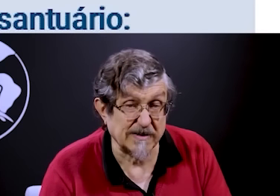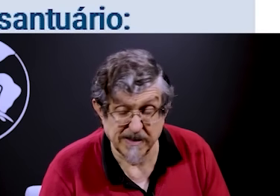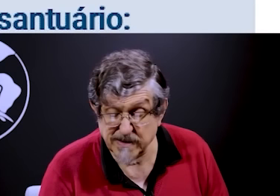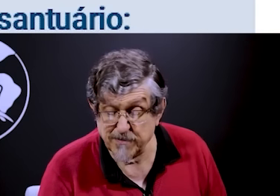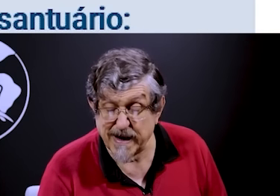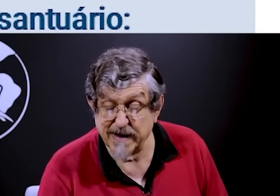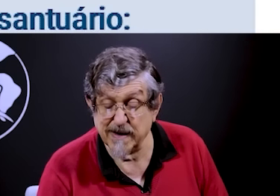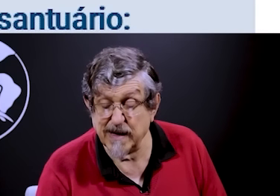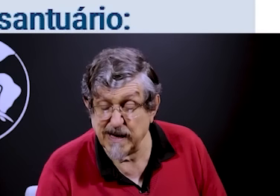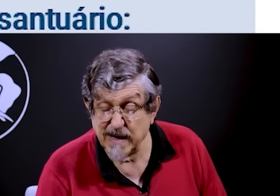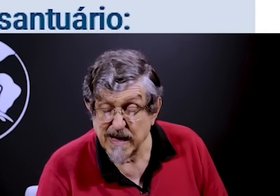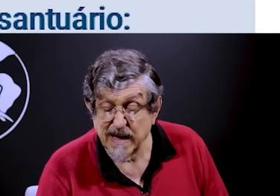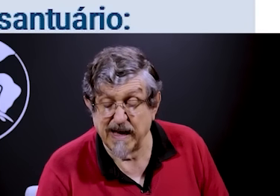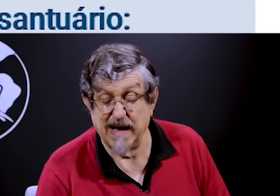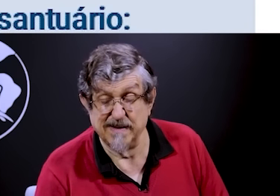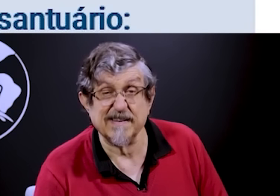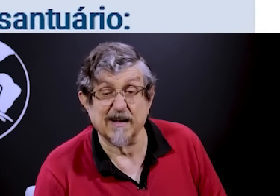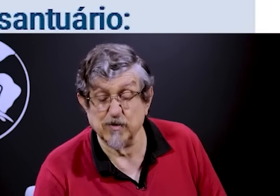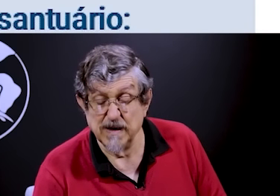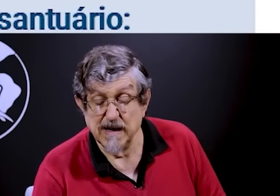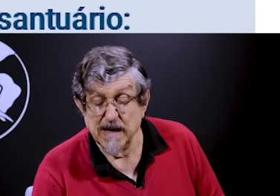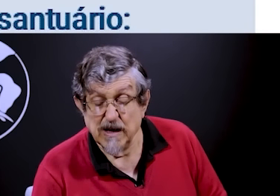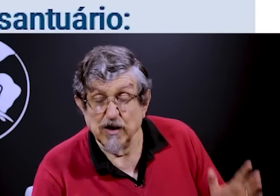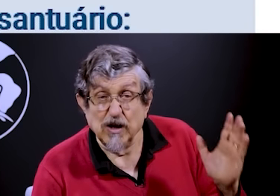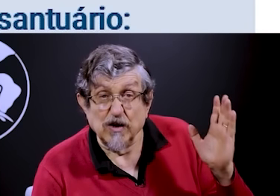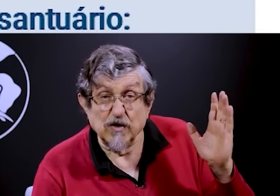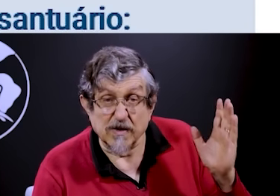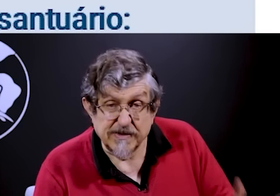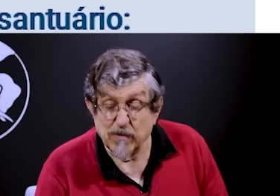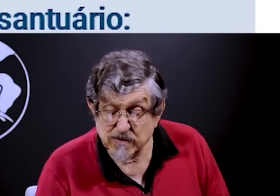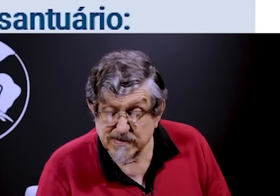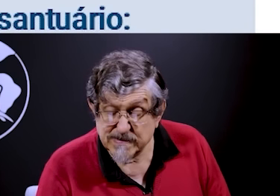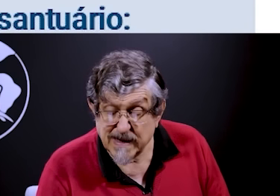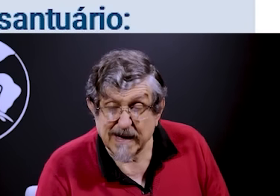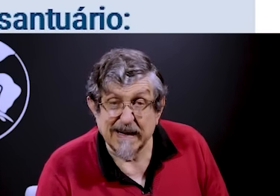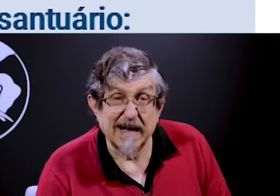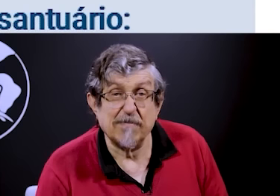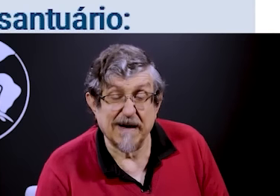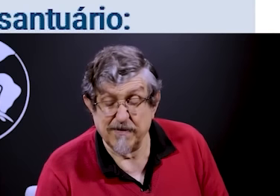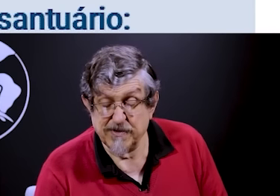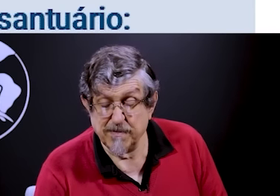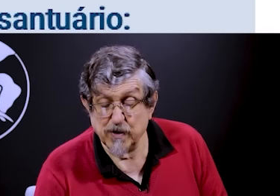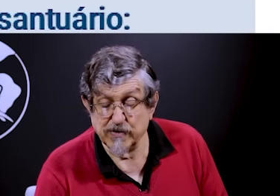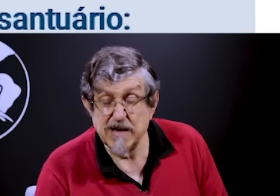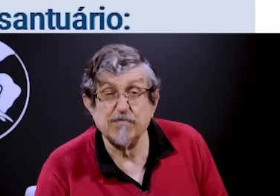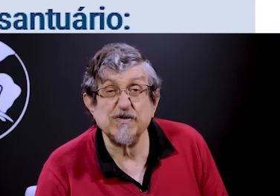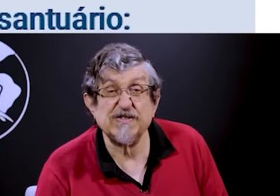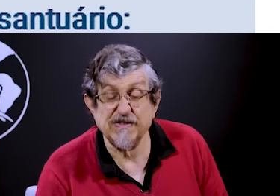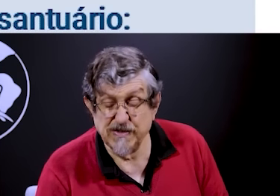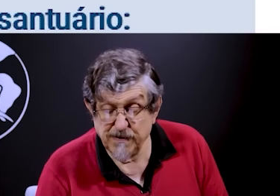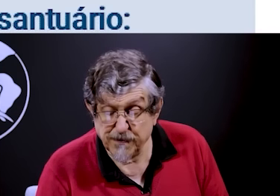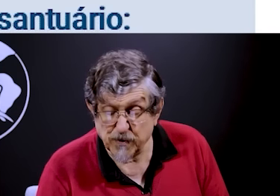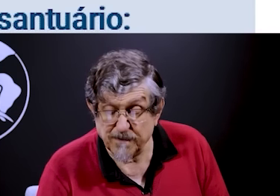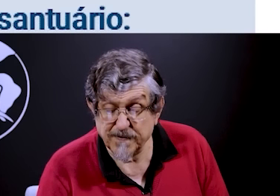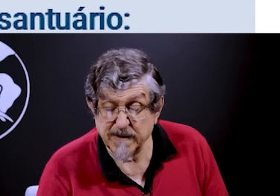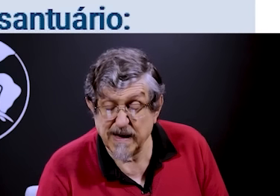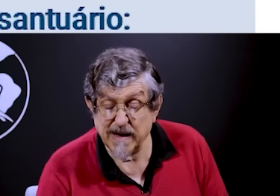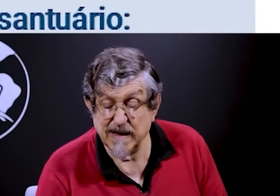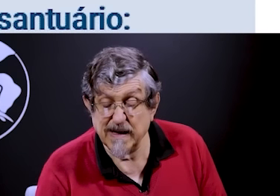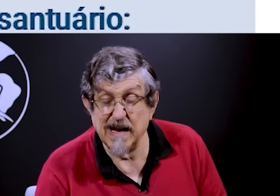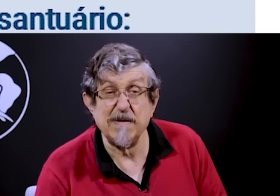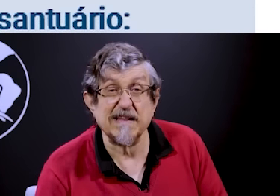na linguagem Hebraica é realizado nós temos a Clara palavra de Hebreus que é impossível